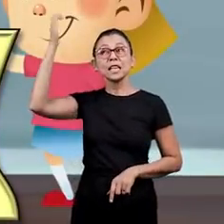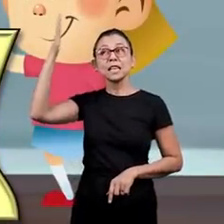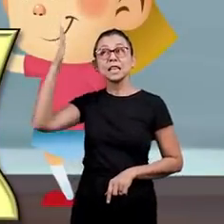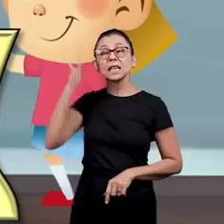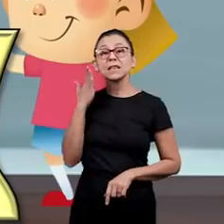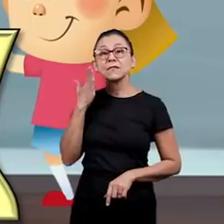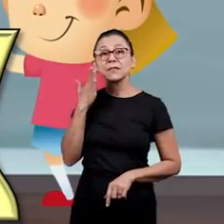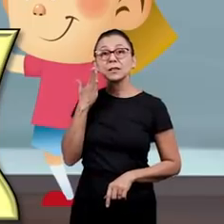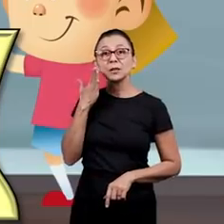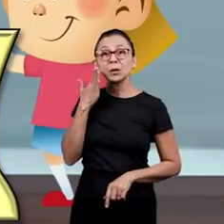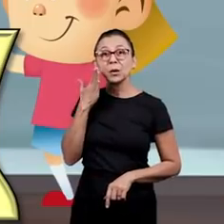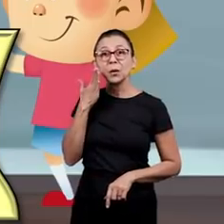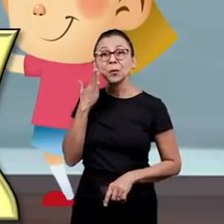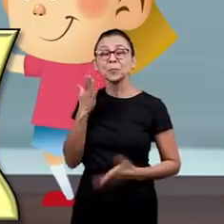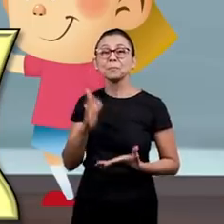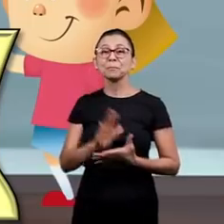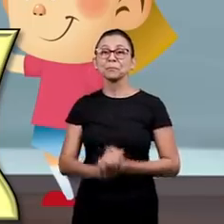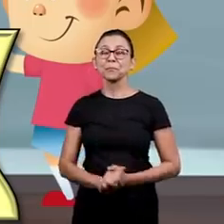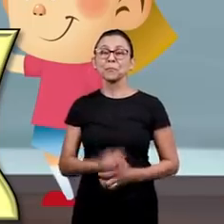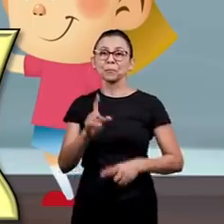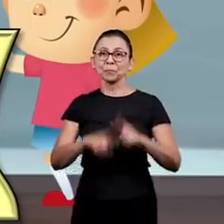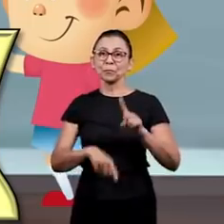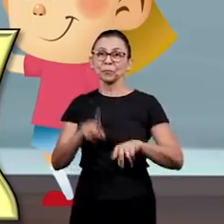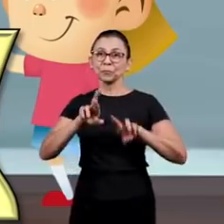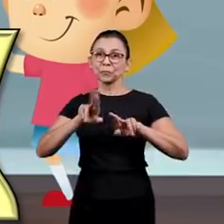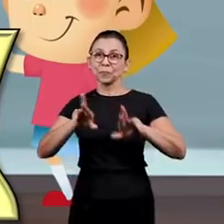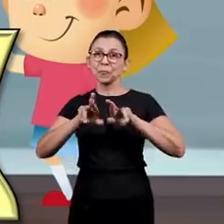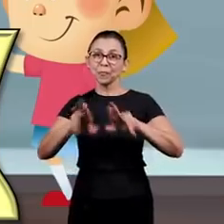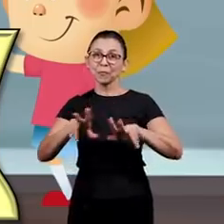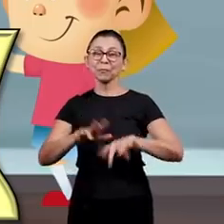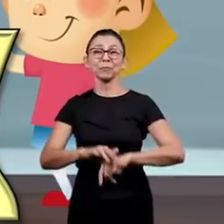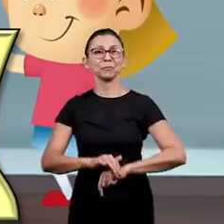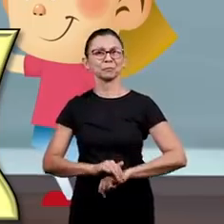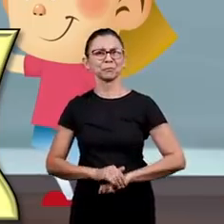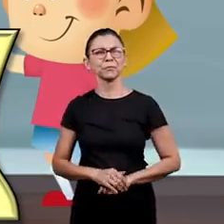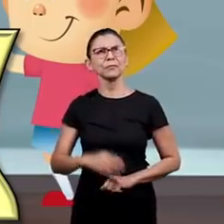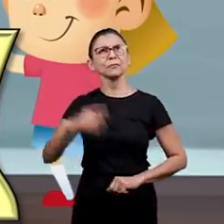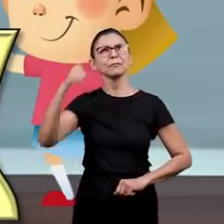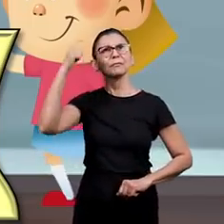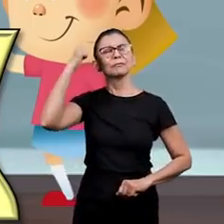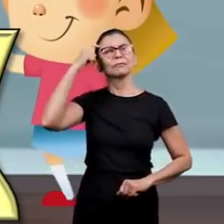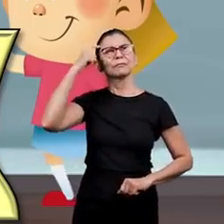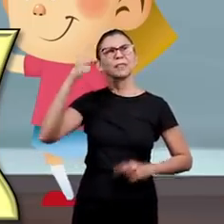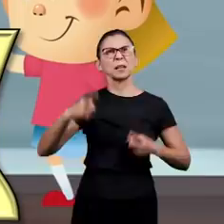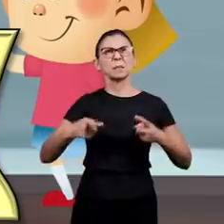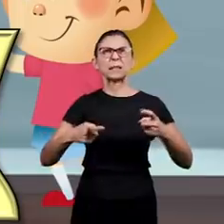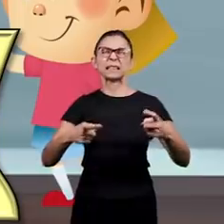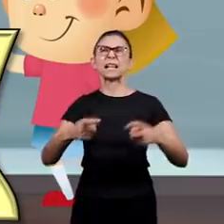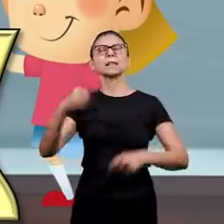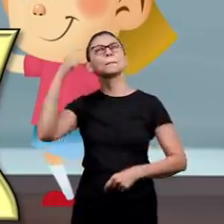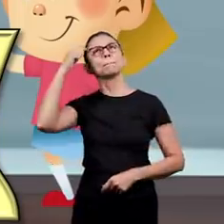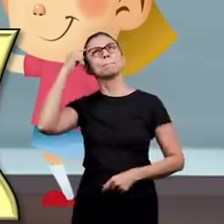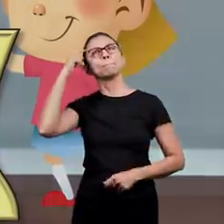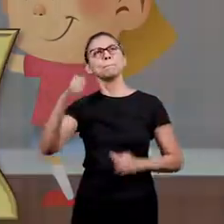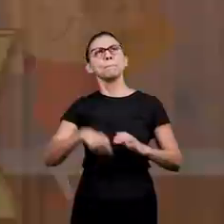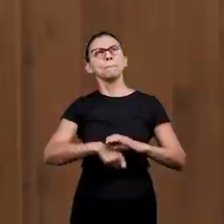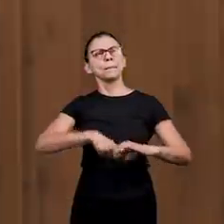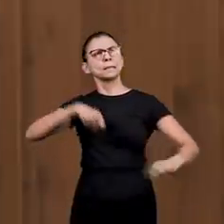aquele exército lutar. Quando lembramos de uma batalha, vem logo à nossa mente o quê?